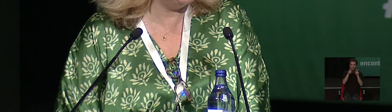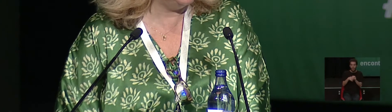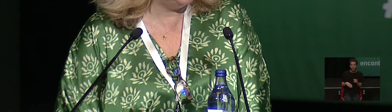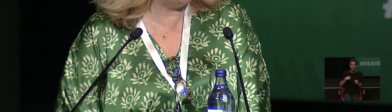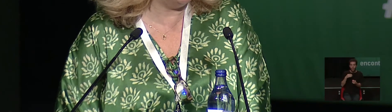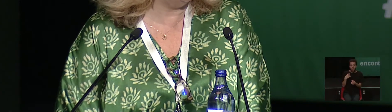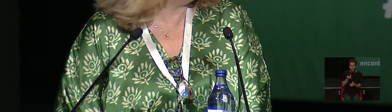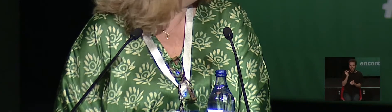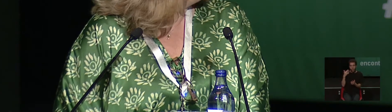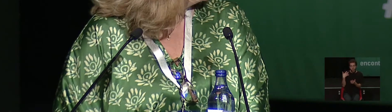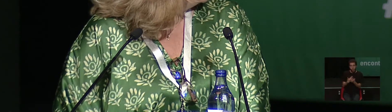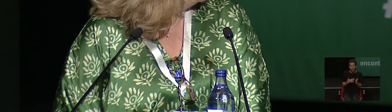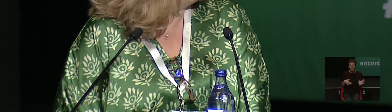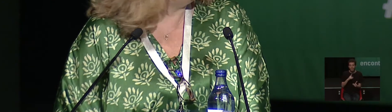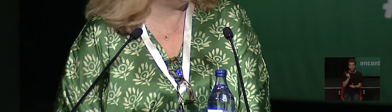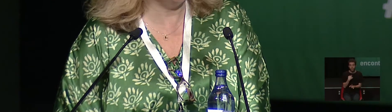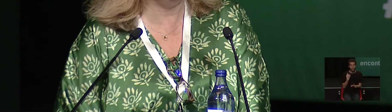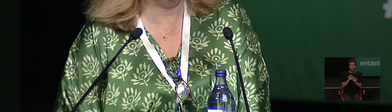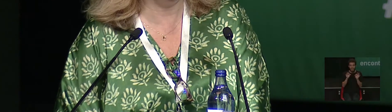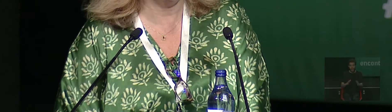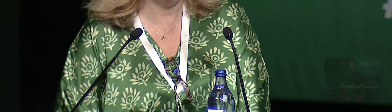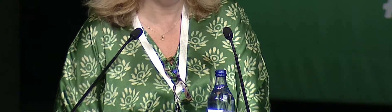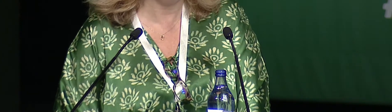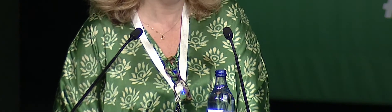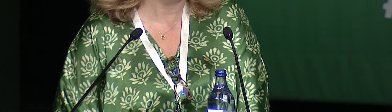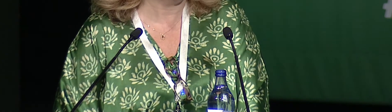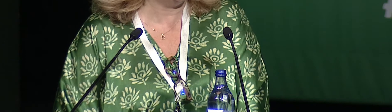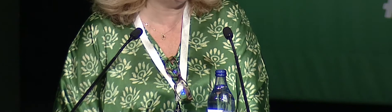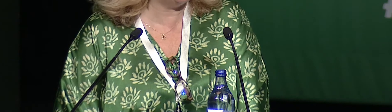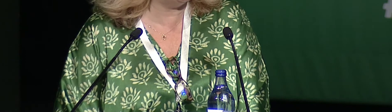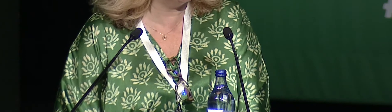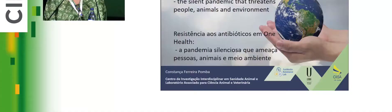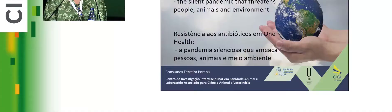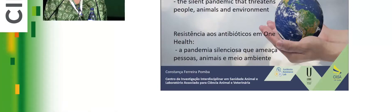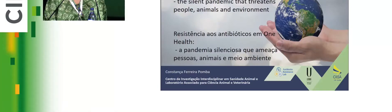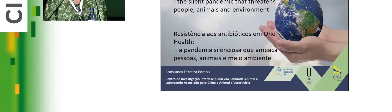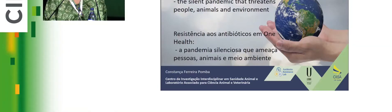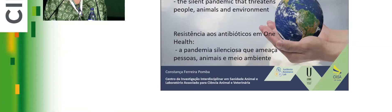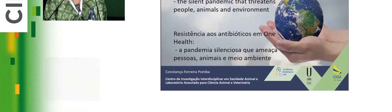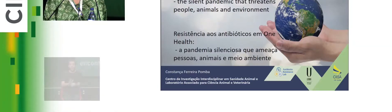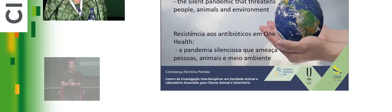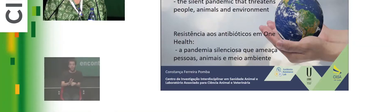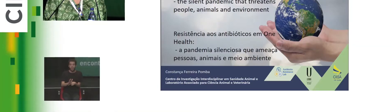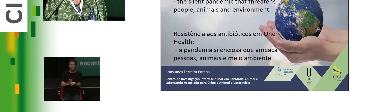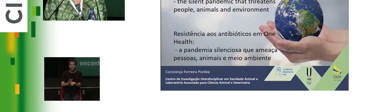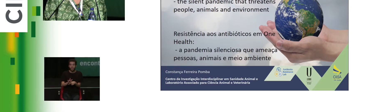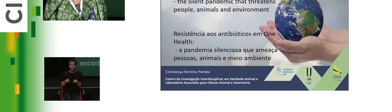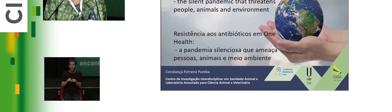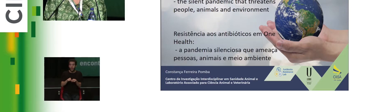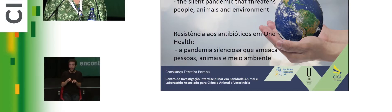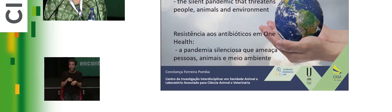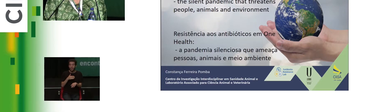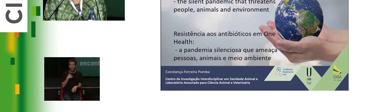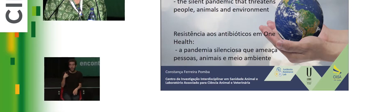tempo e que preocupa a todos. A pandemia Covid é um dos exemplos de uma abordagem One Health, de uma só